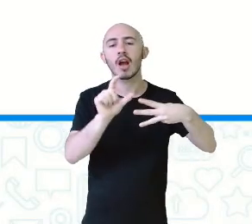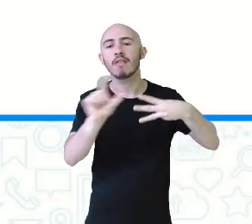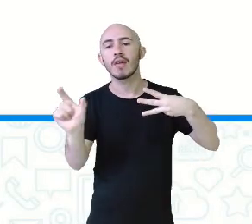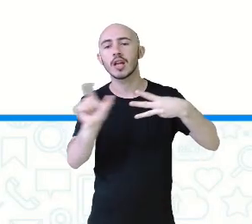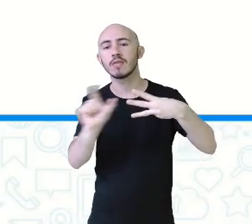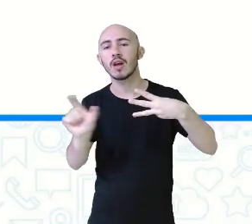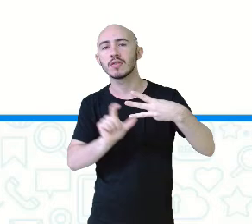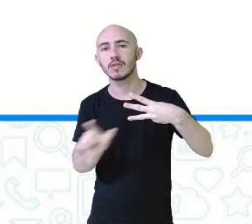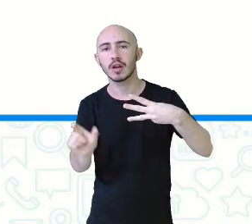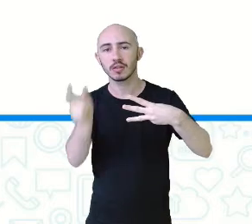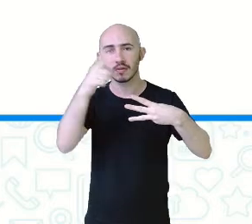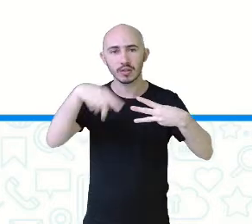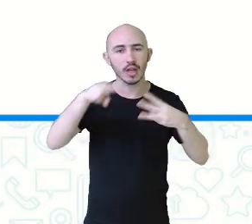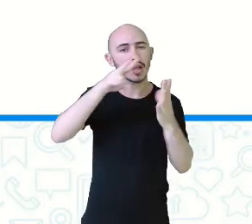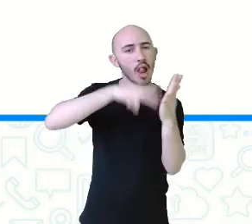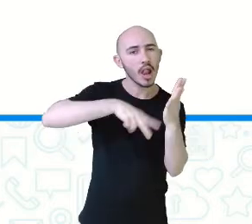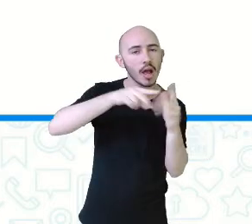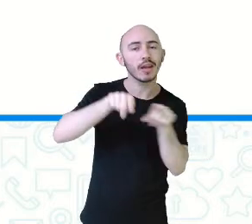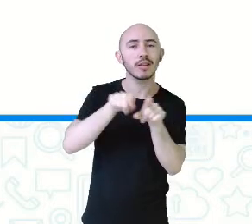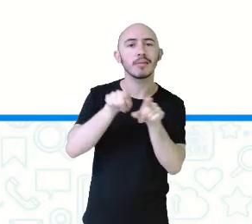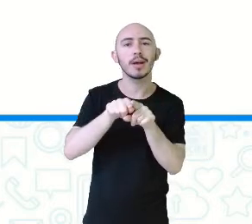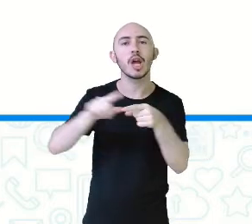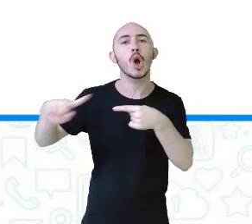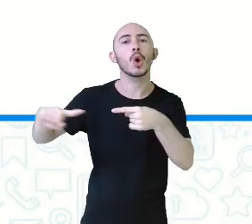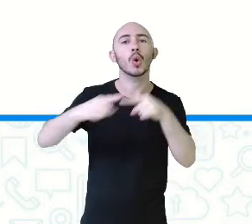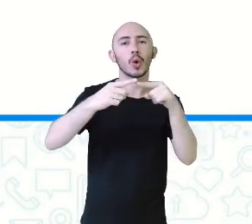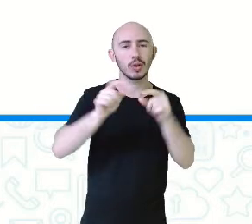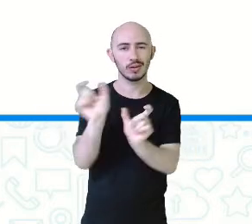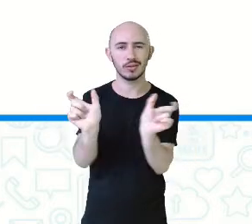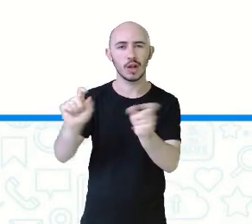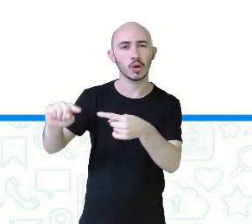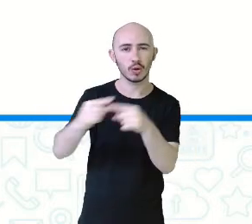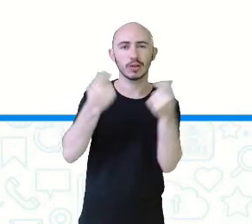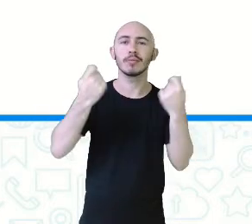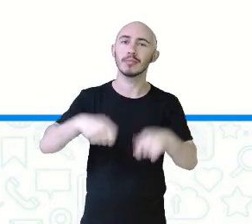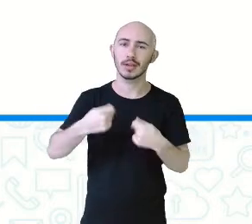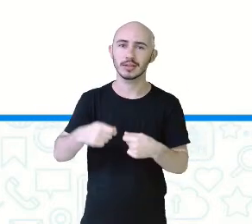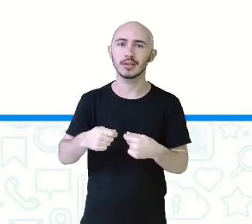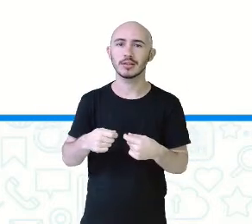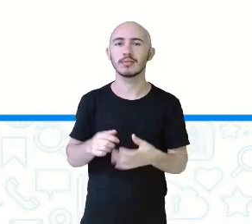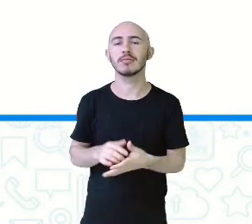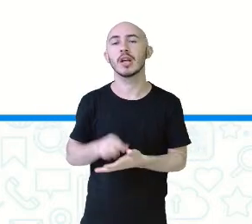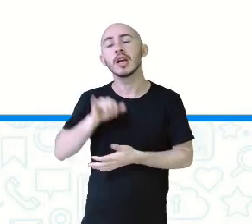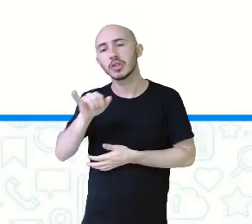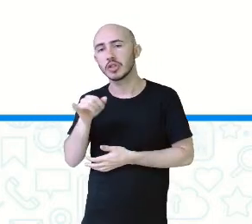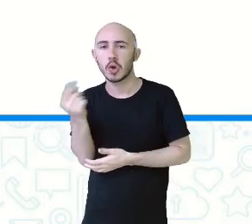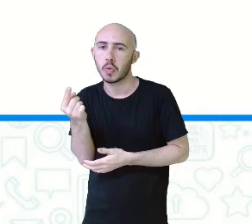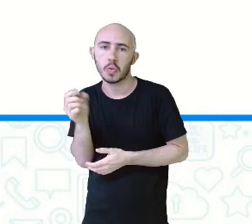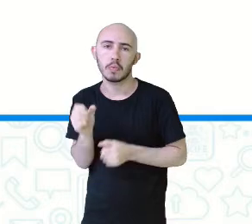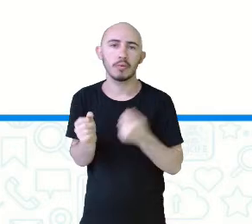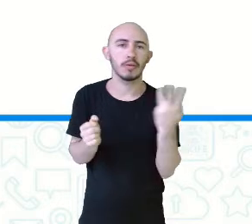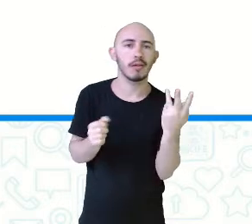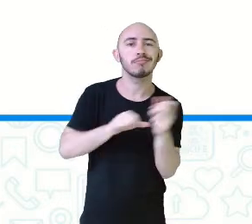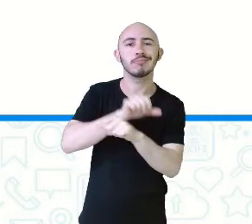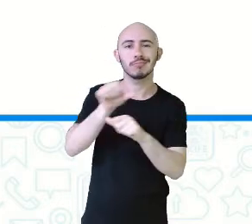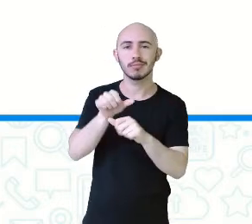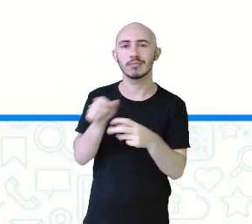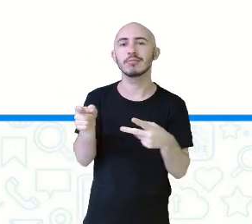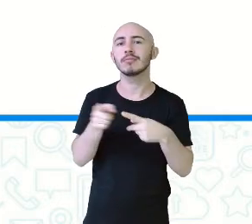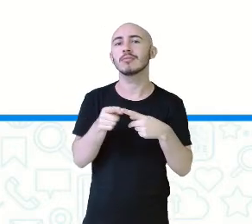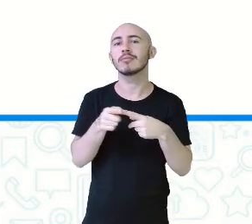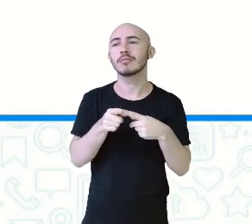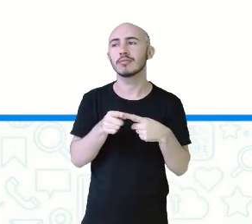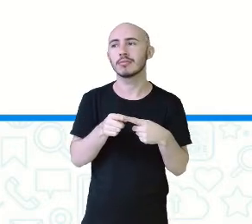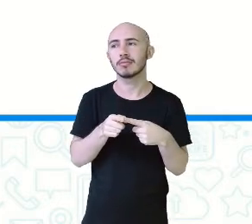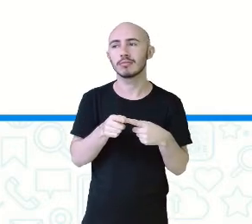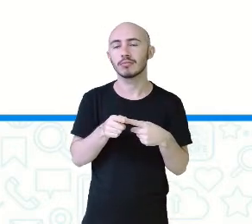nominal alterando o número, ou seja, passando para o plural, do plural para o singular ou vice-versa. Aí tem ali: o galo